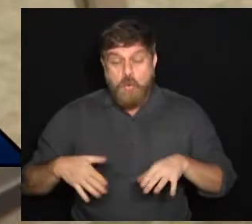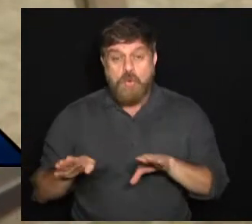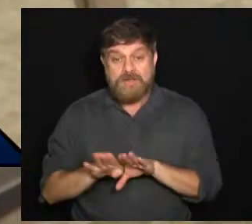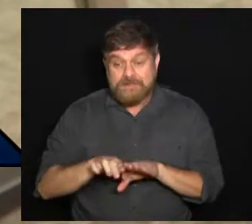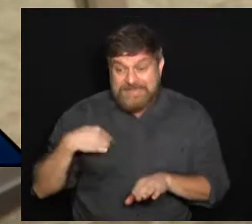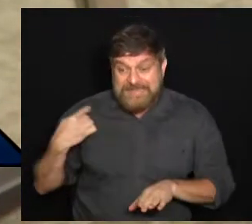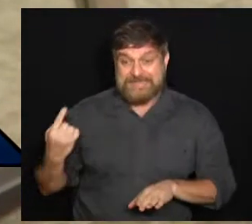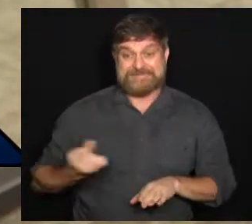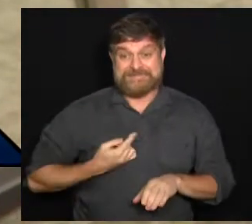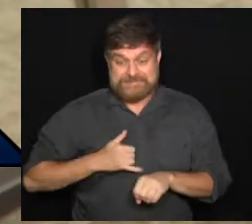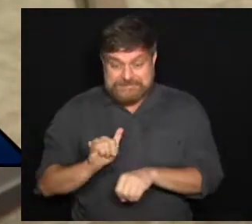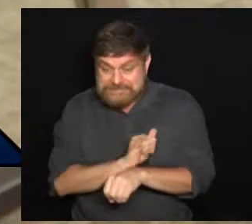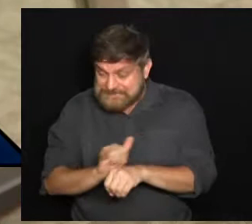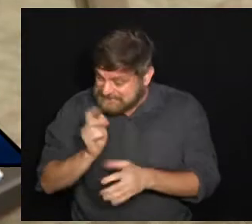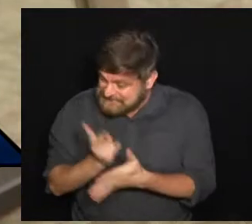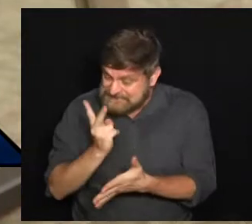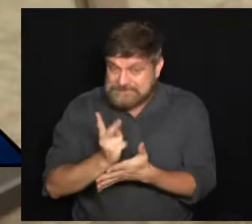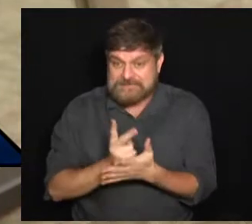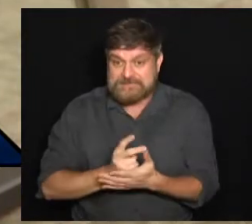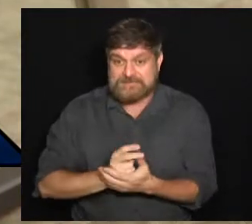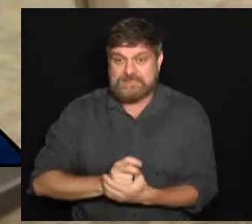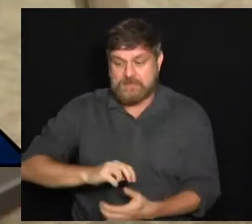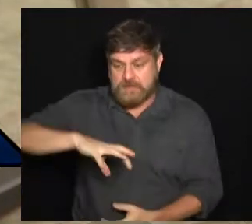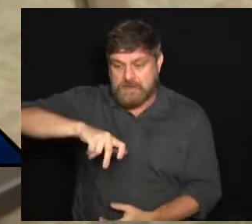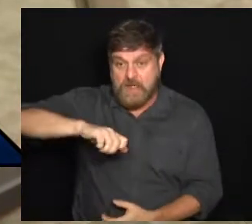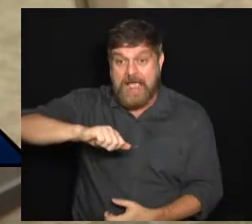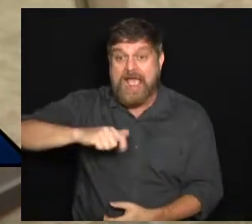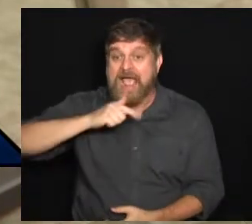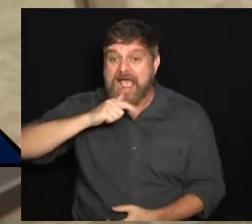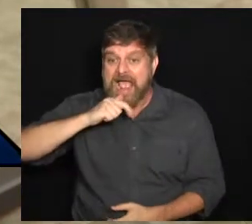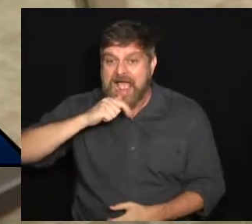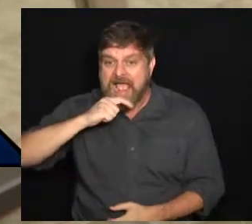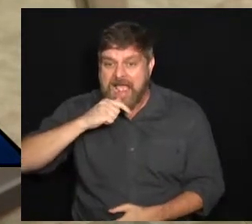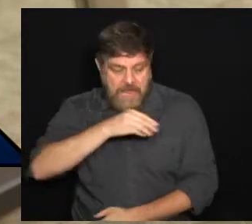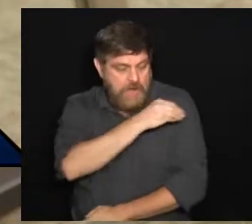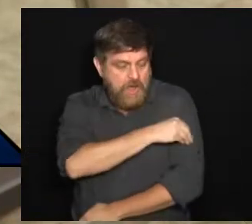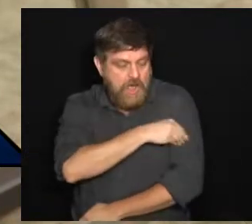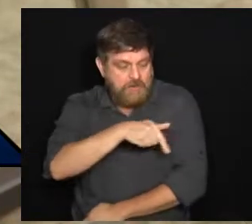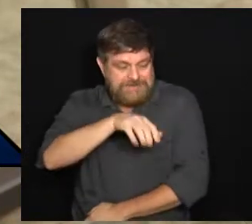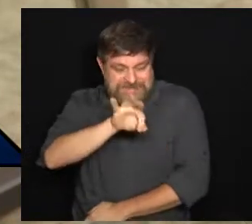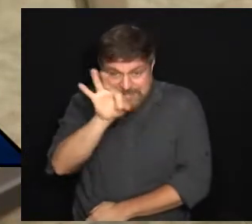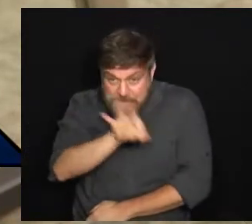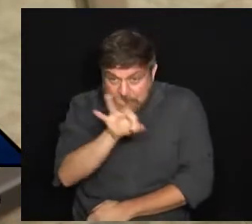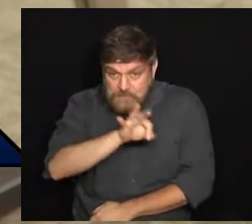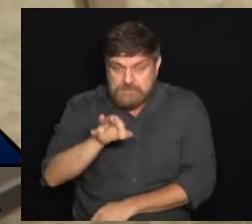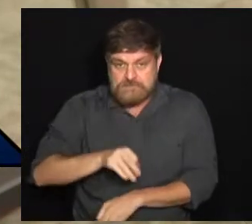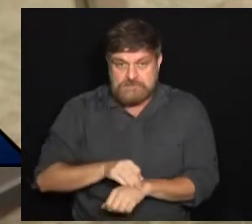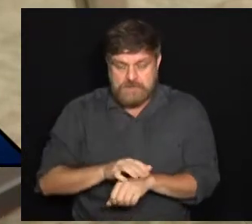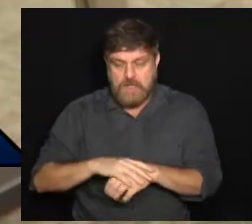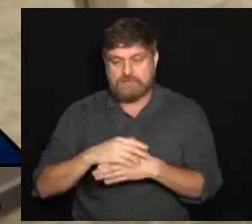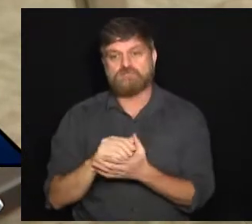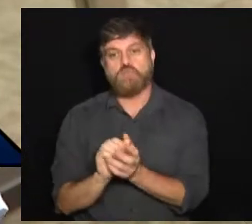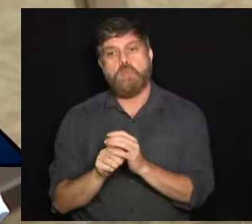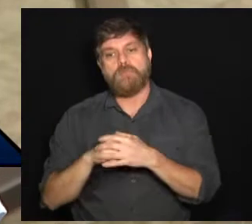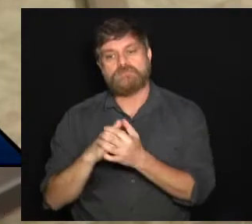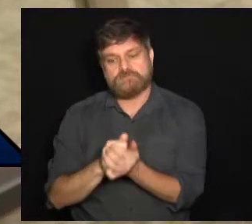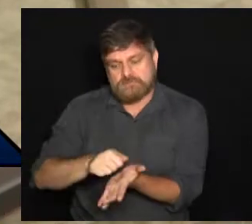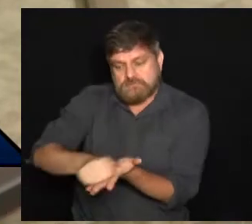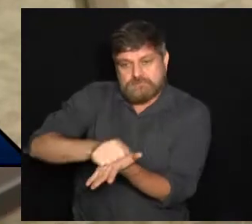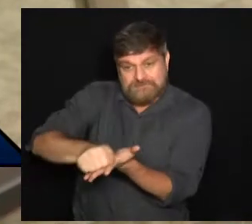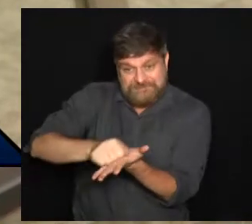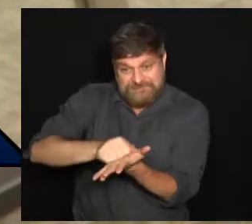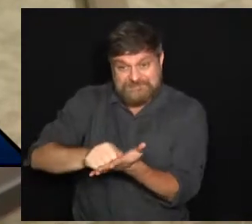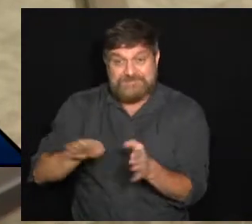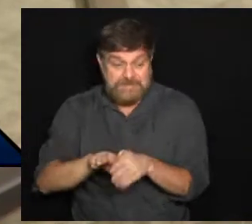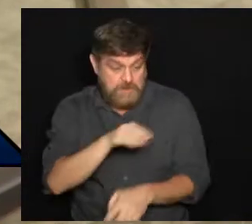que a gente tome medidas regulares de lavagem das mãos com água, álcool 70% ou álcool gel, água e sabão, perdão, né? Álcool 70